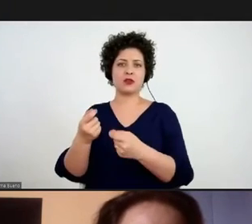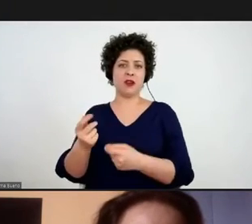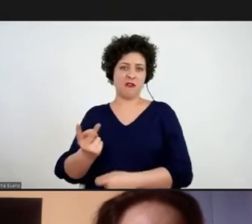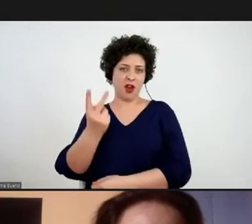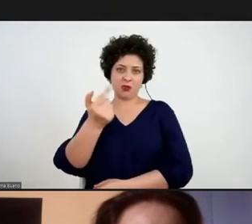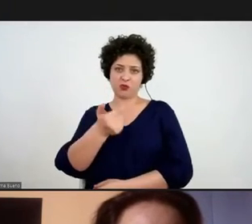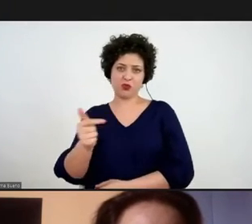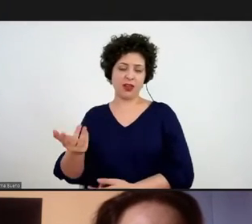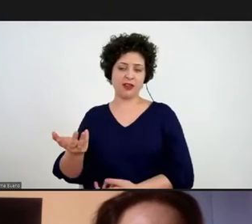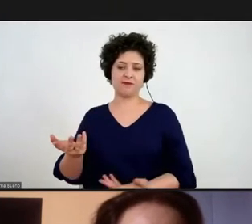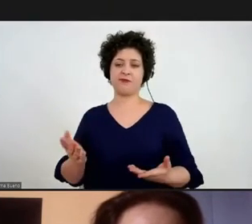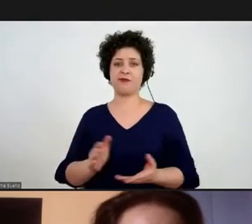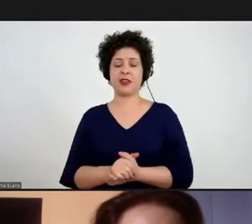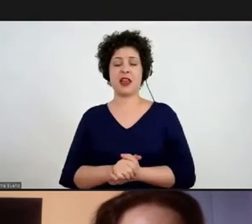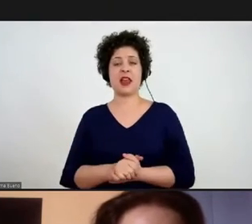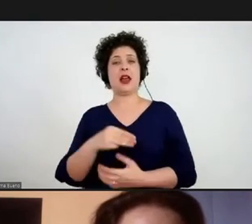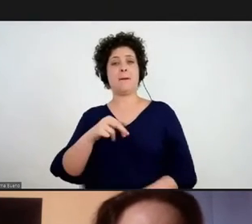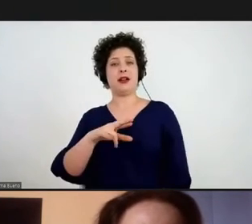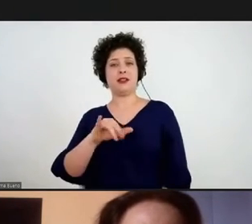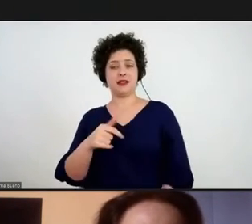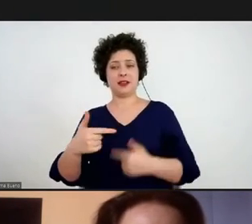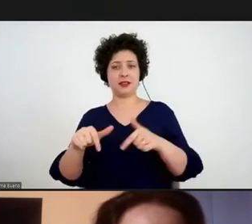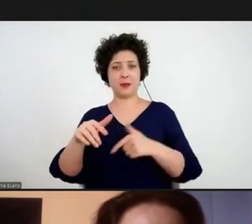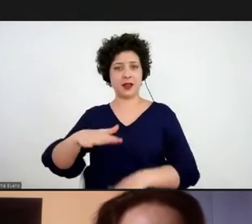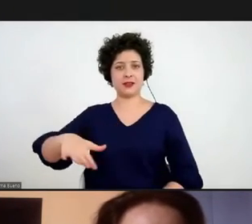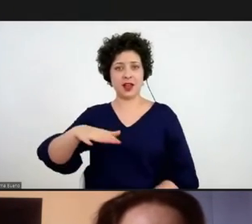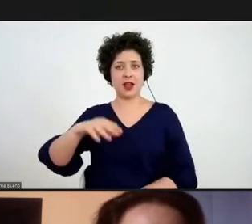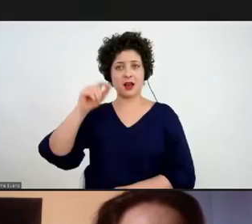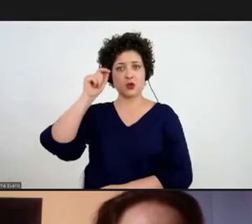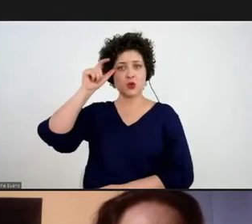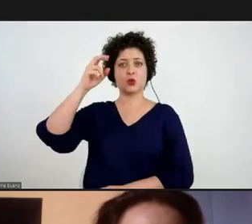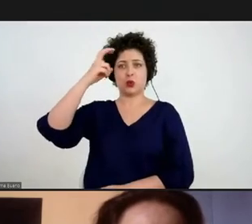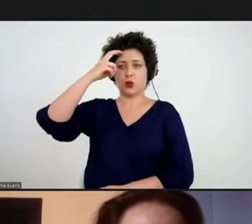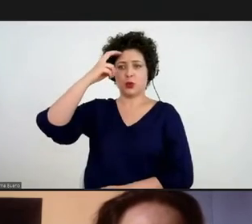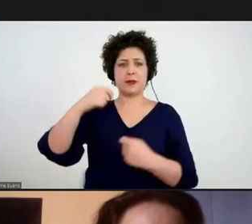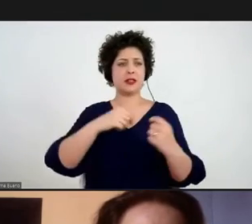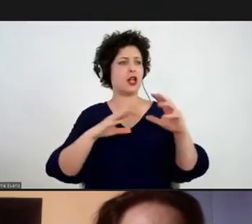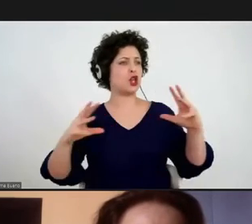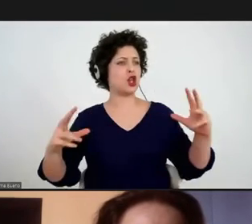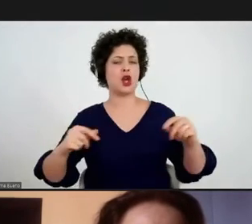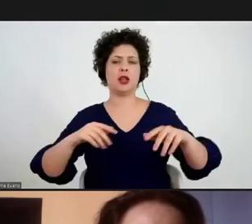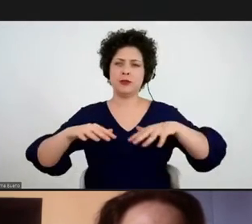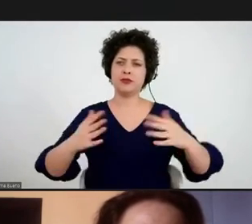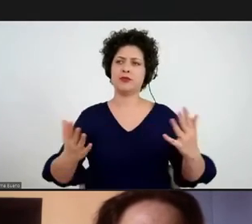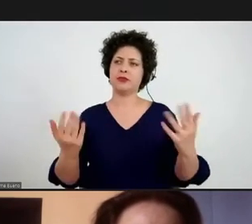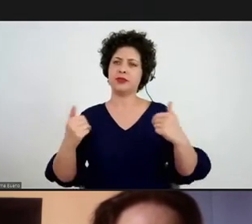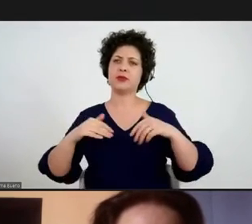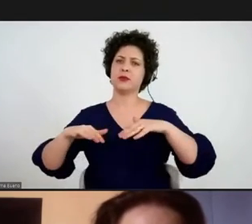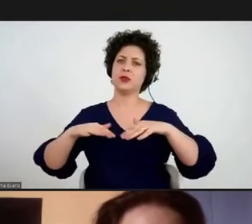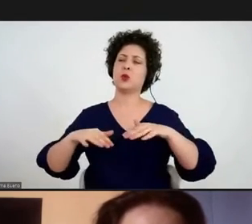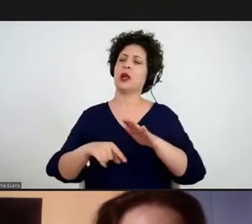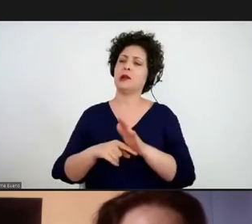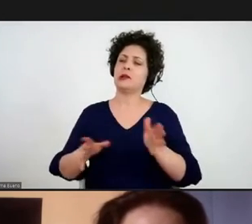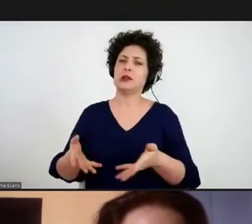a Márcia trabalha na área de cultura, a gente precisa da ajuda de todos, né, para mobilizar, porque não pode